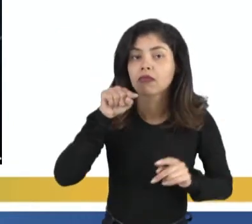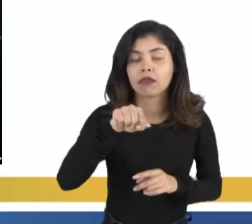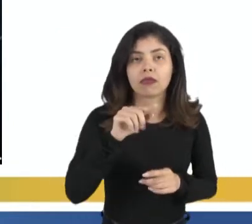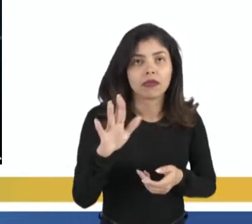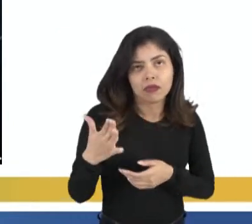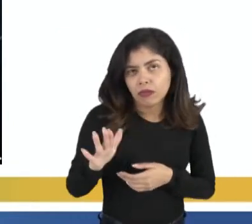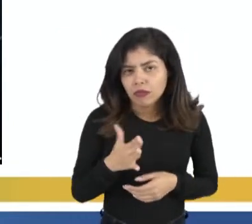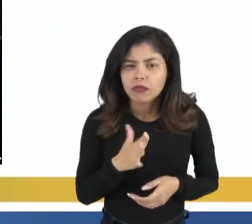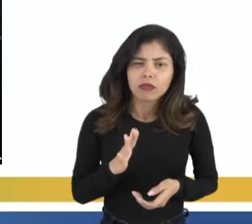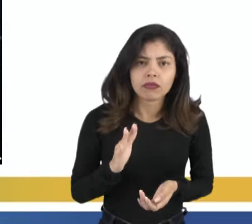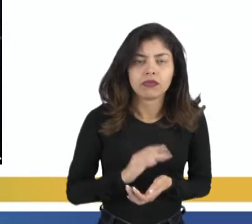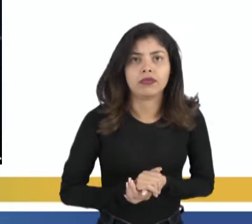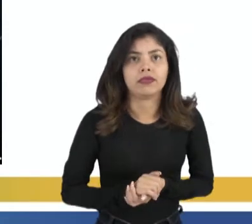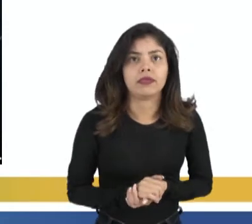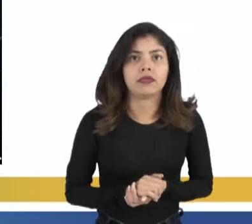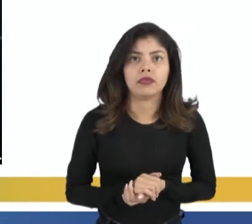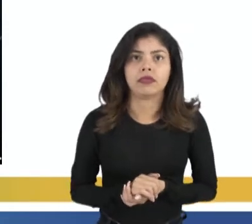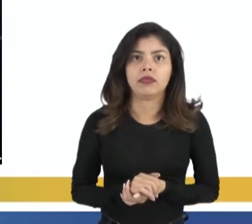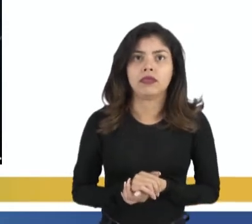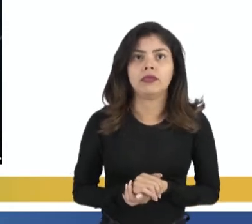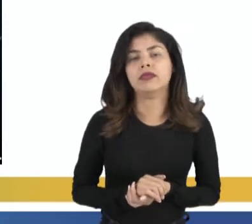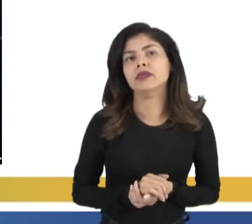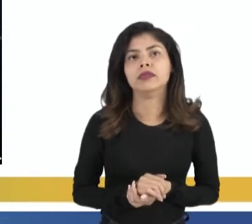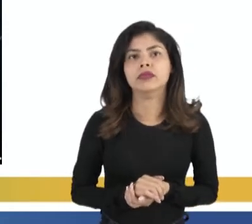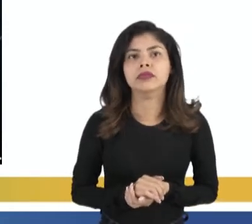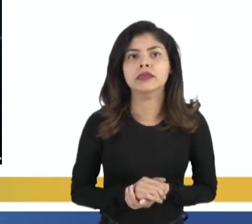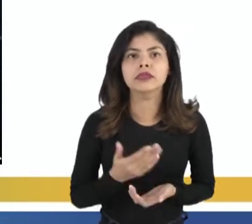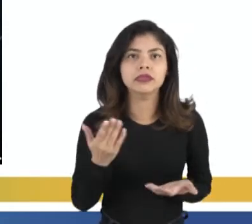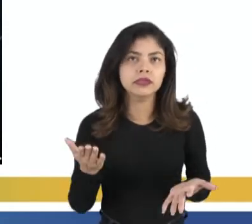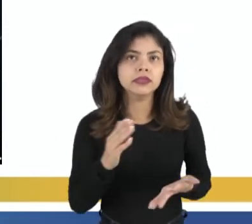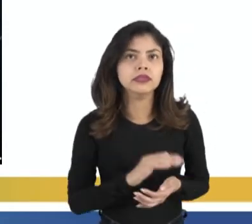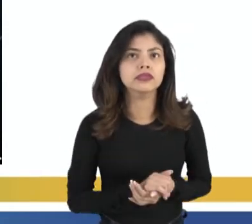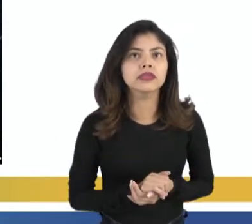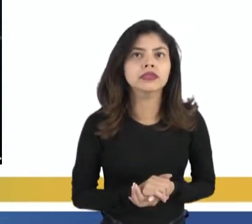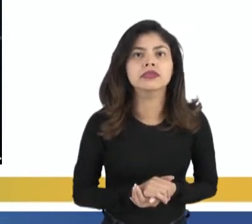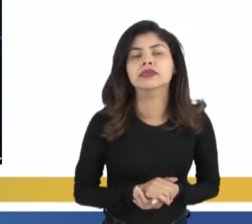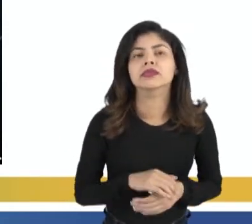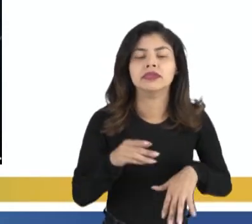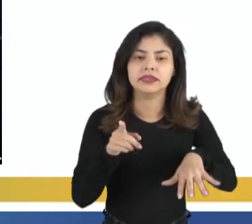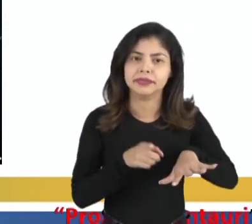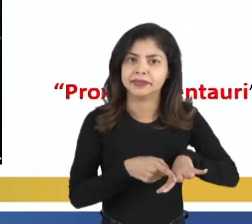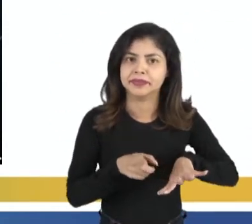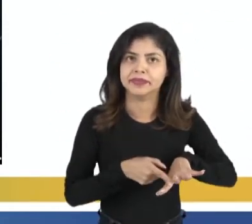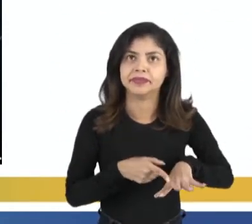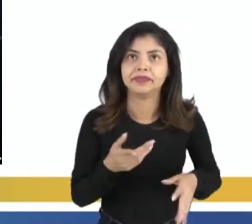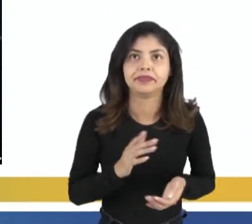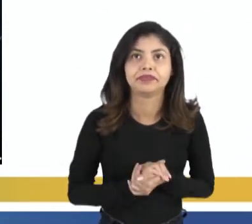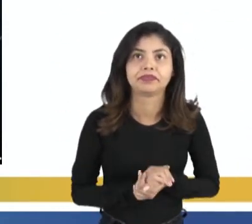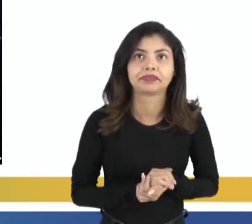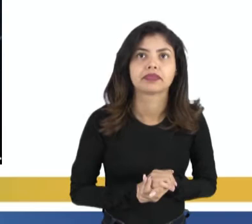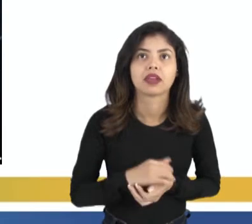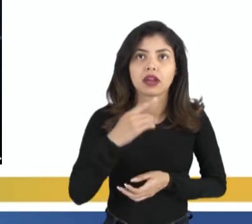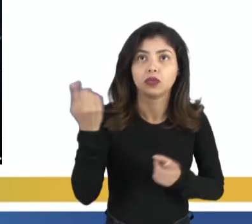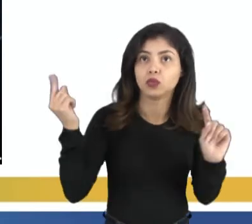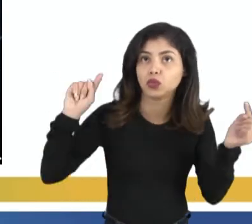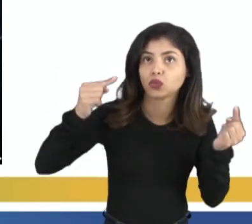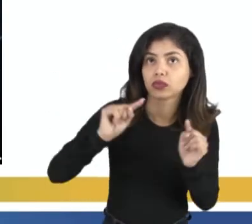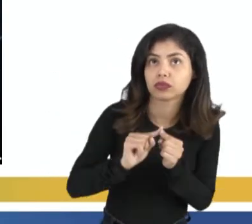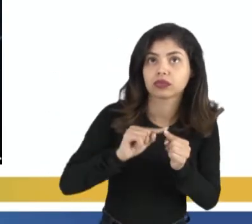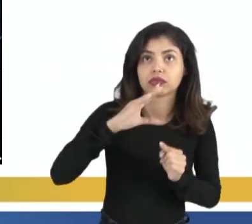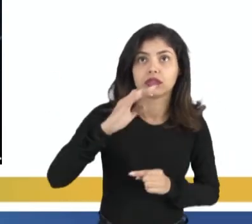naquela região ali mais ou menos ali não na patinha o Centauro né E aí a gente dedos o nome dela